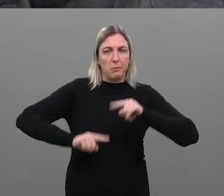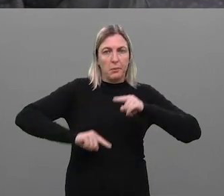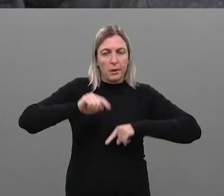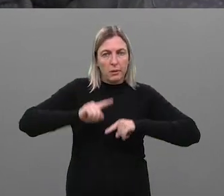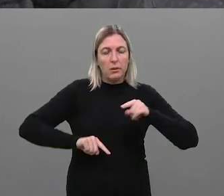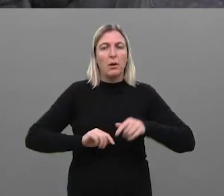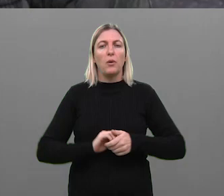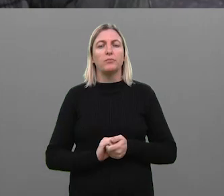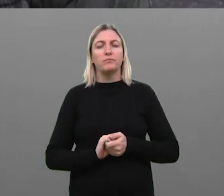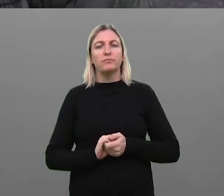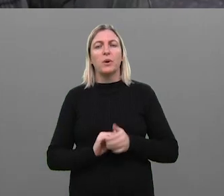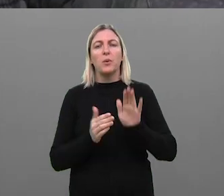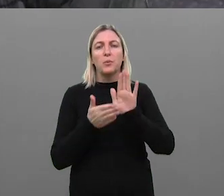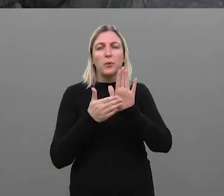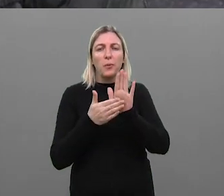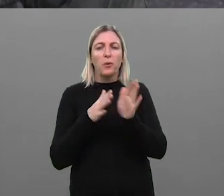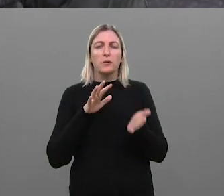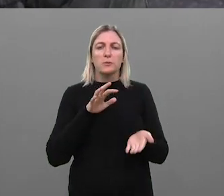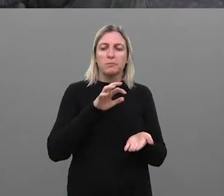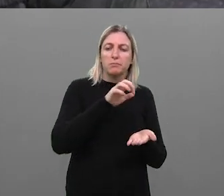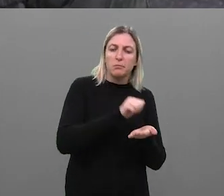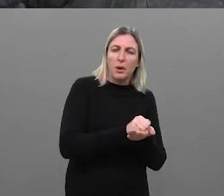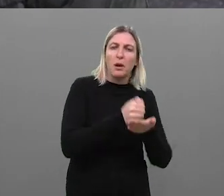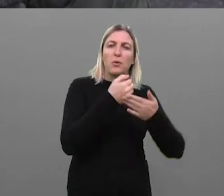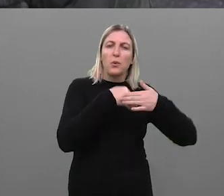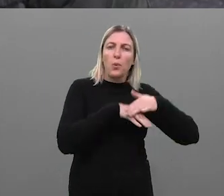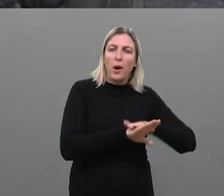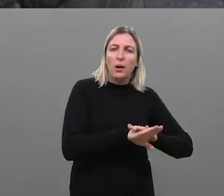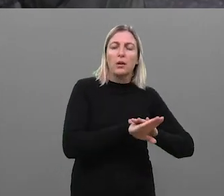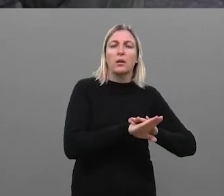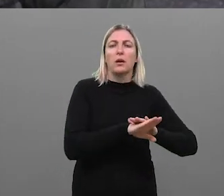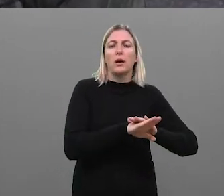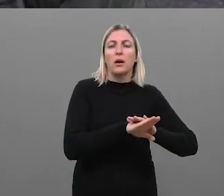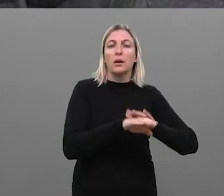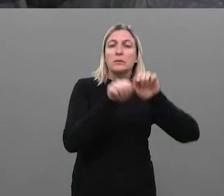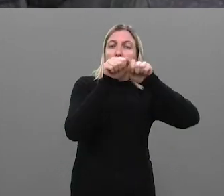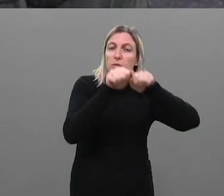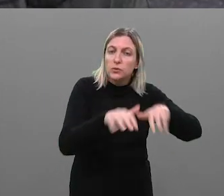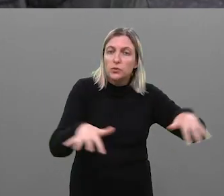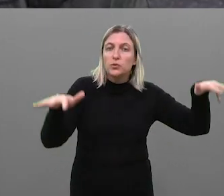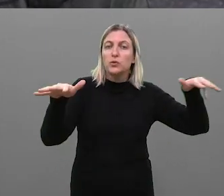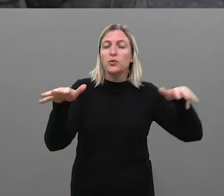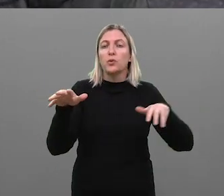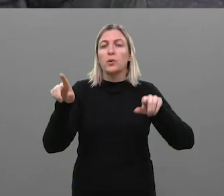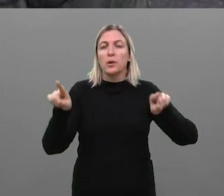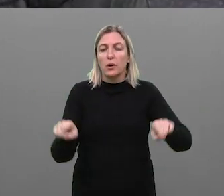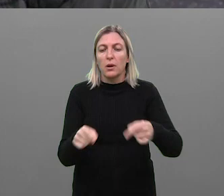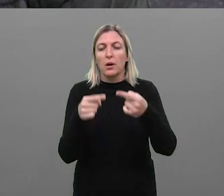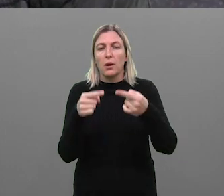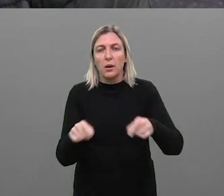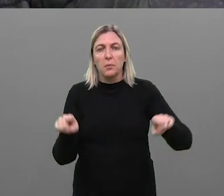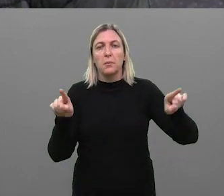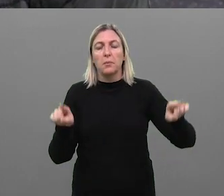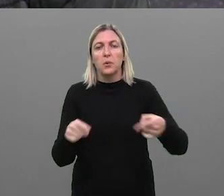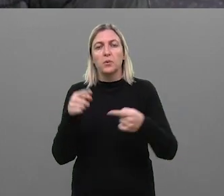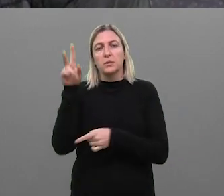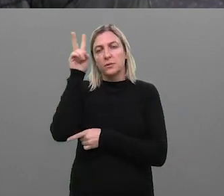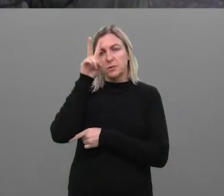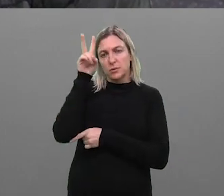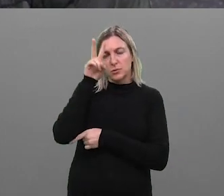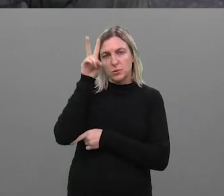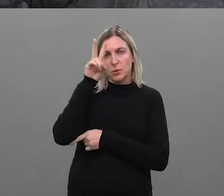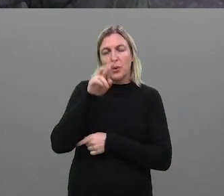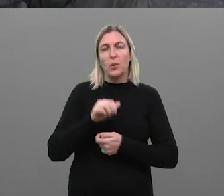é preservar e divulgar um pouco da nossa história história da música e Ah dessa maneira